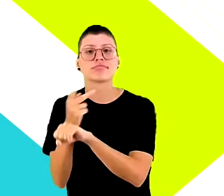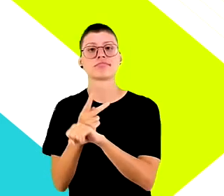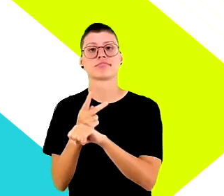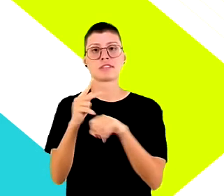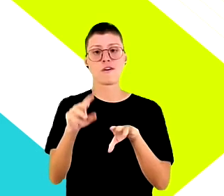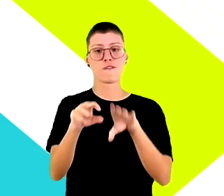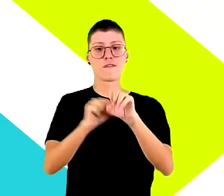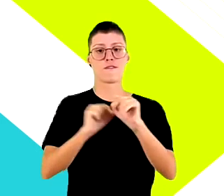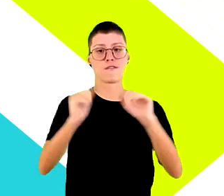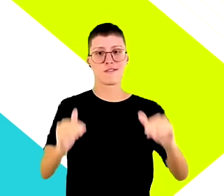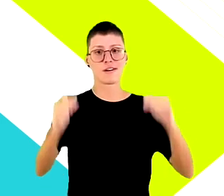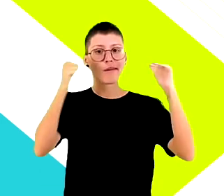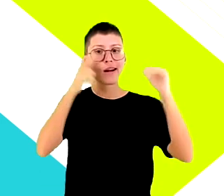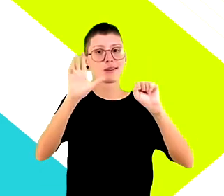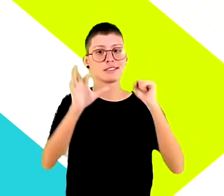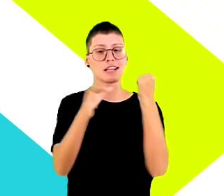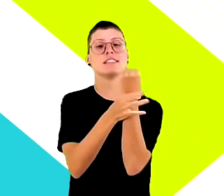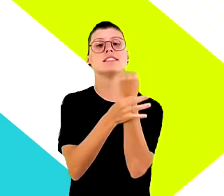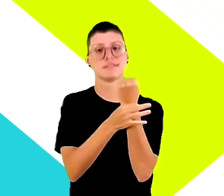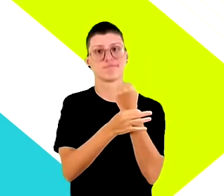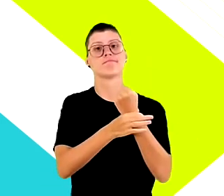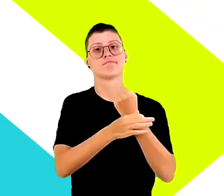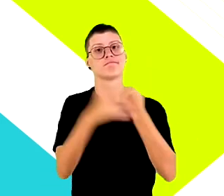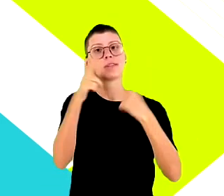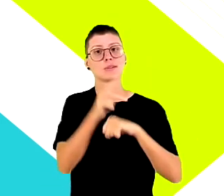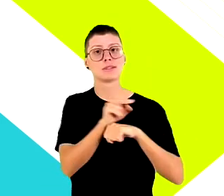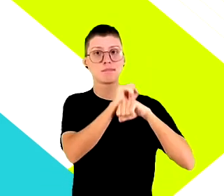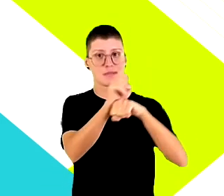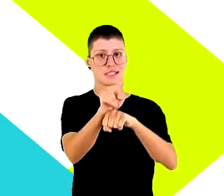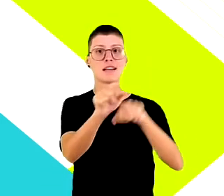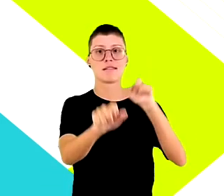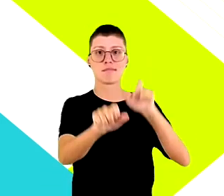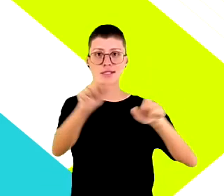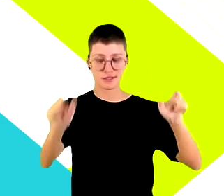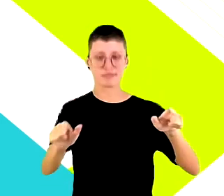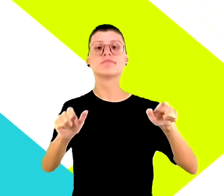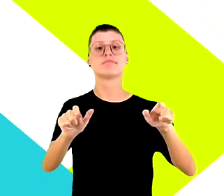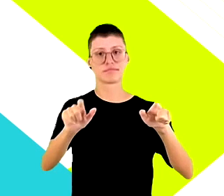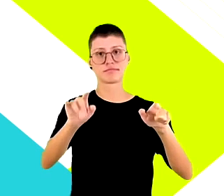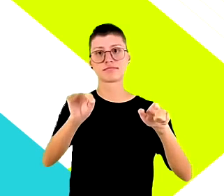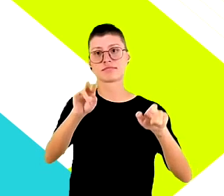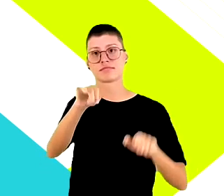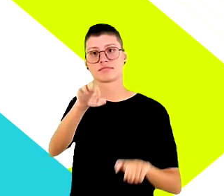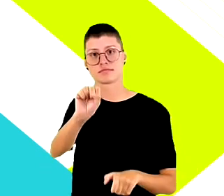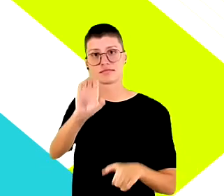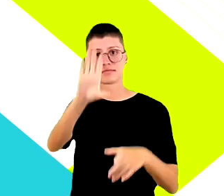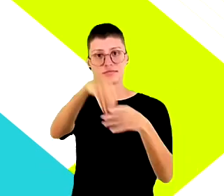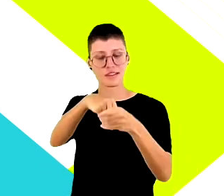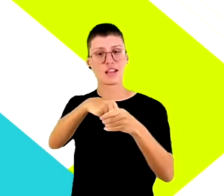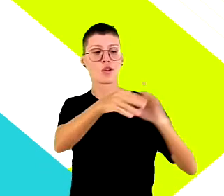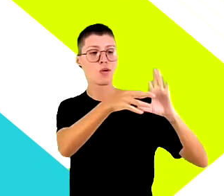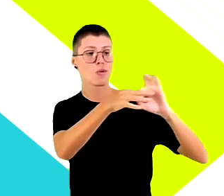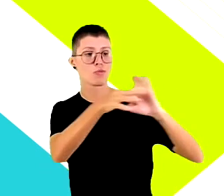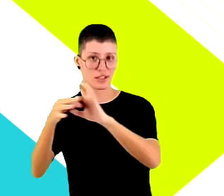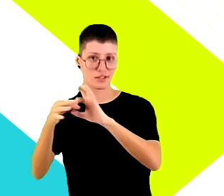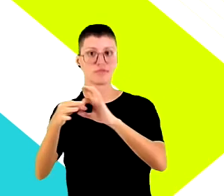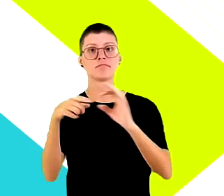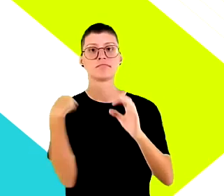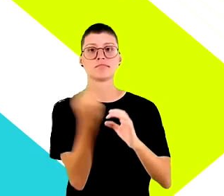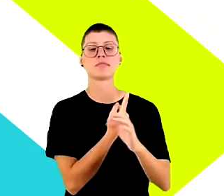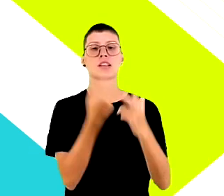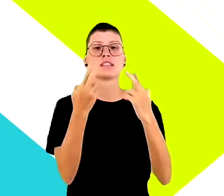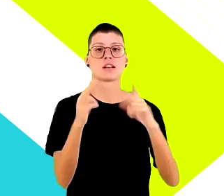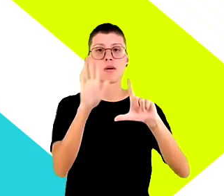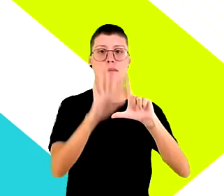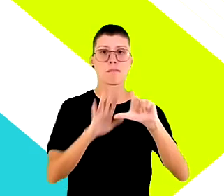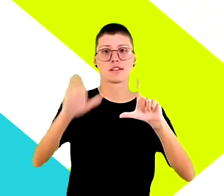das garantias para emprestar para esses produtores. Então a Thrive nasceu dentro desse contexto. A gente é uma plataforma de crédito e